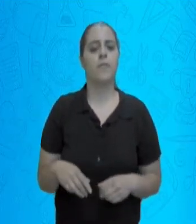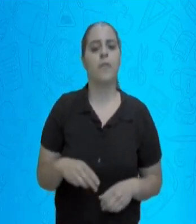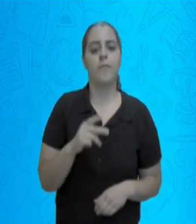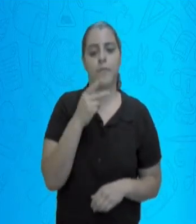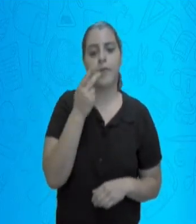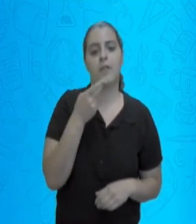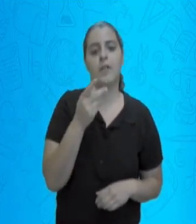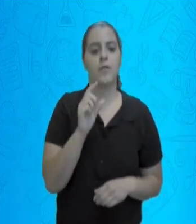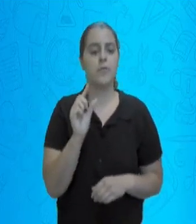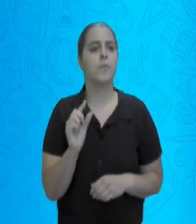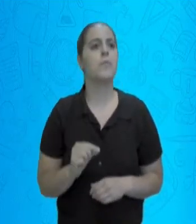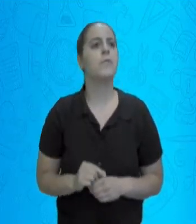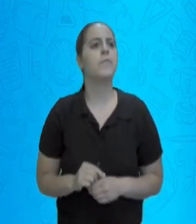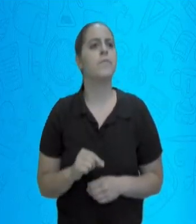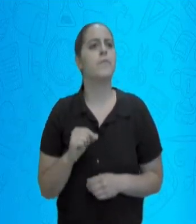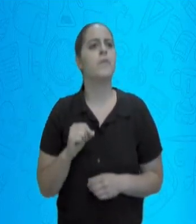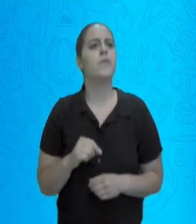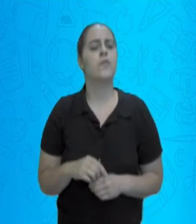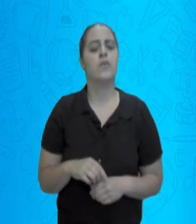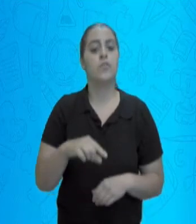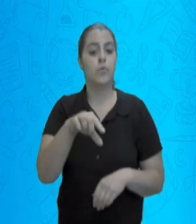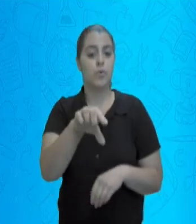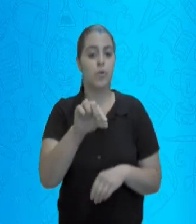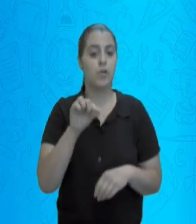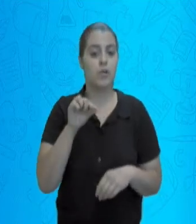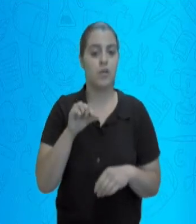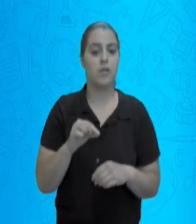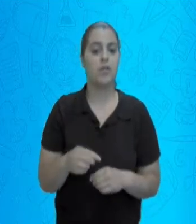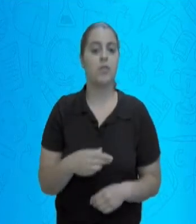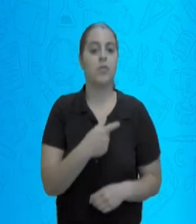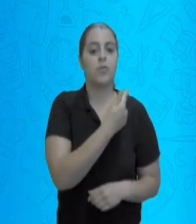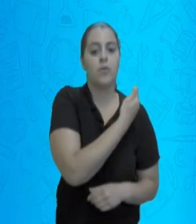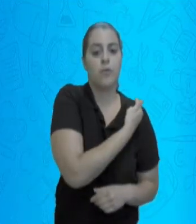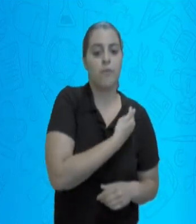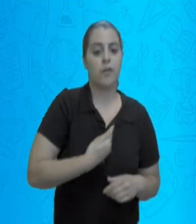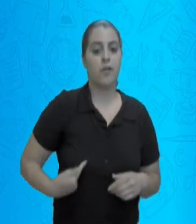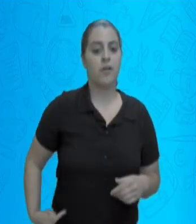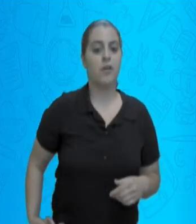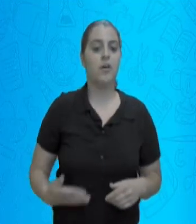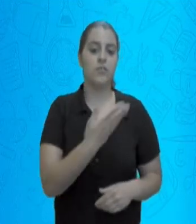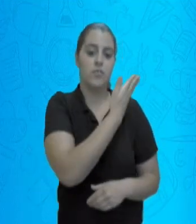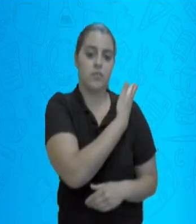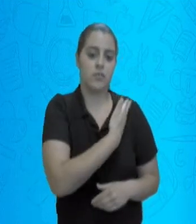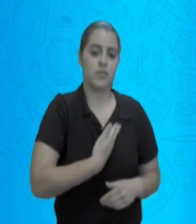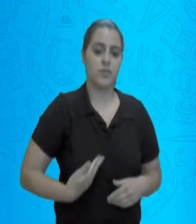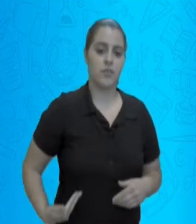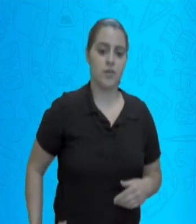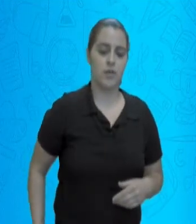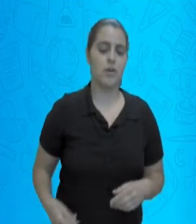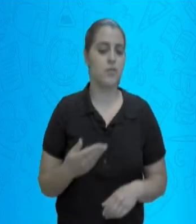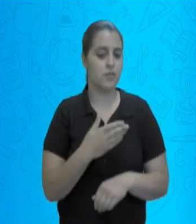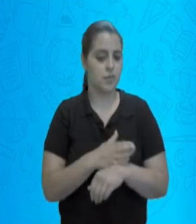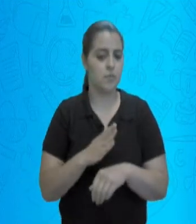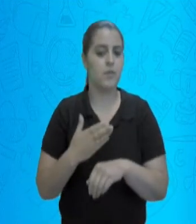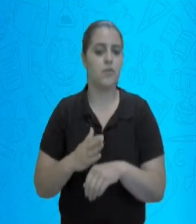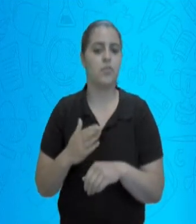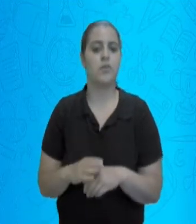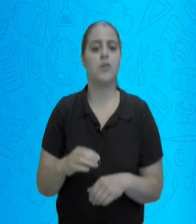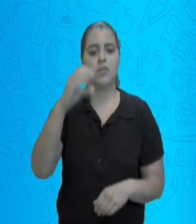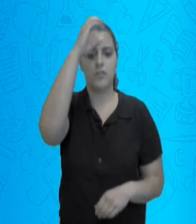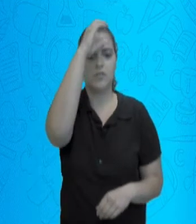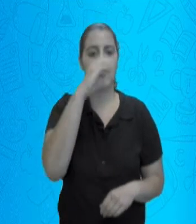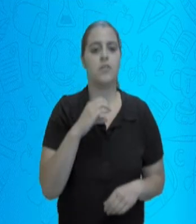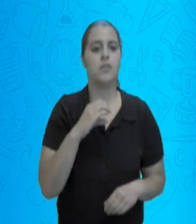algumas delas. Escolhendo os representantes da nossa cidade, então a gente está exercendo a nossa